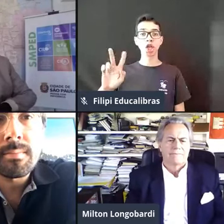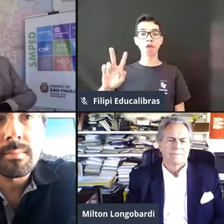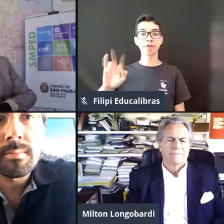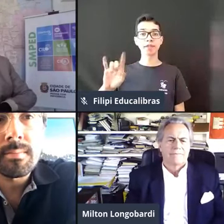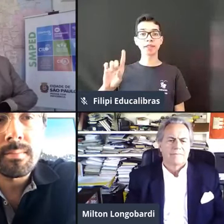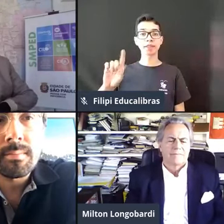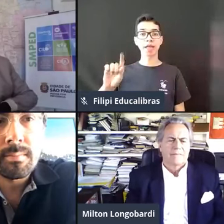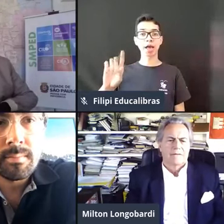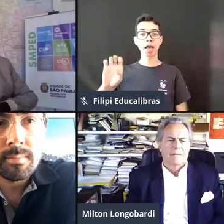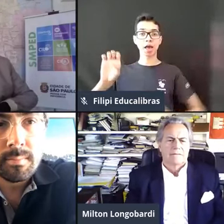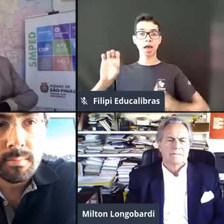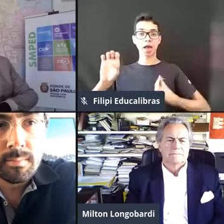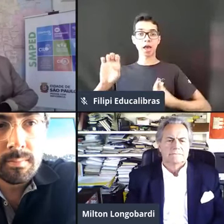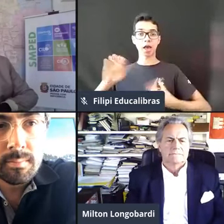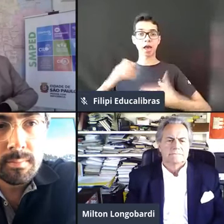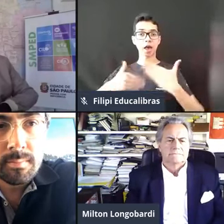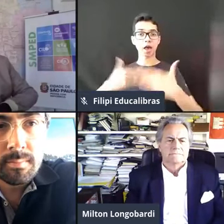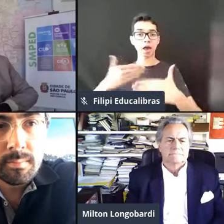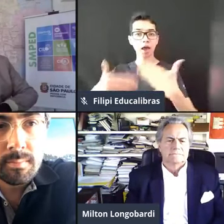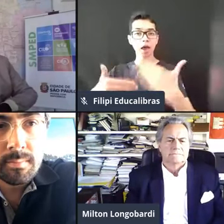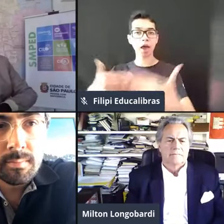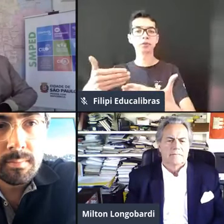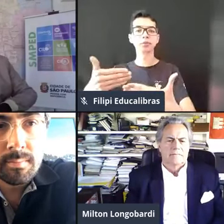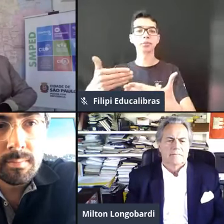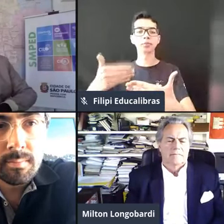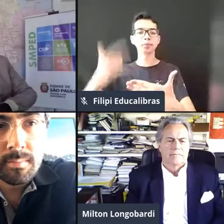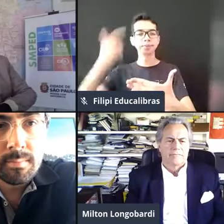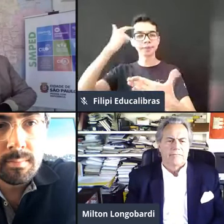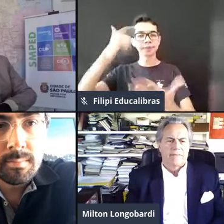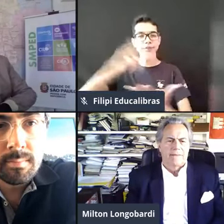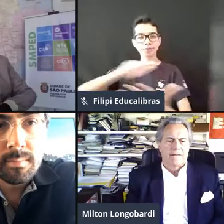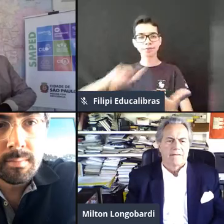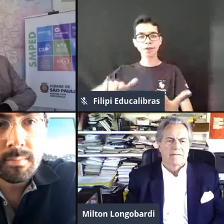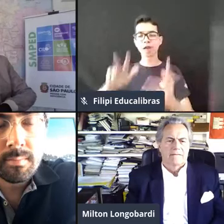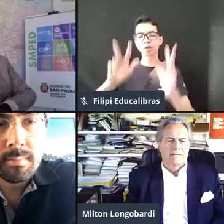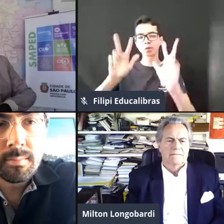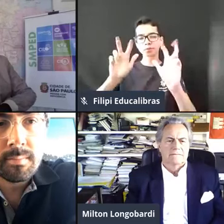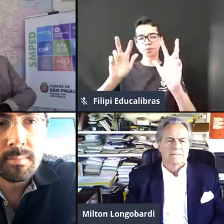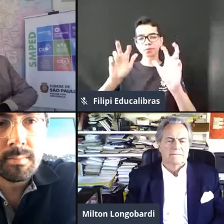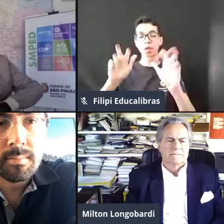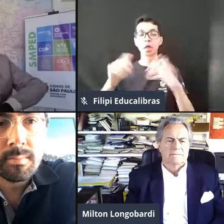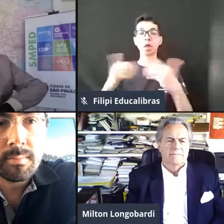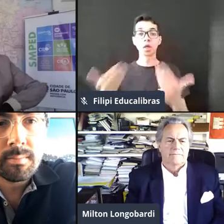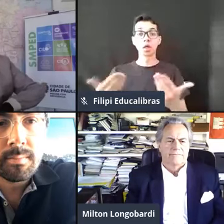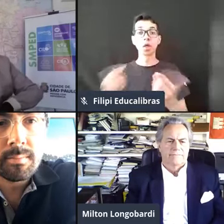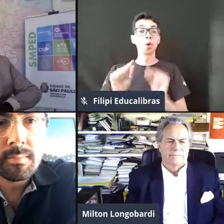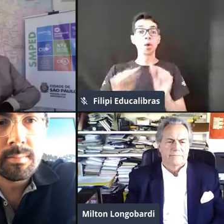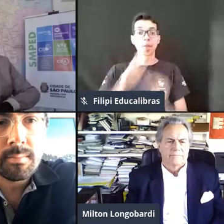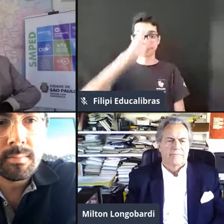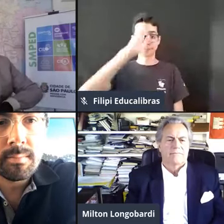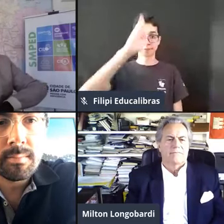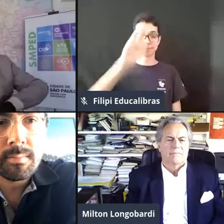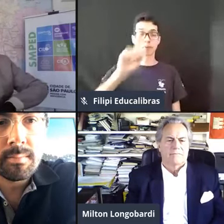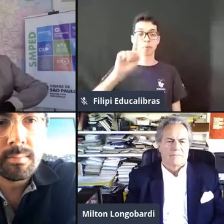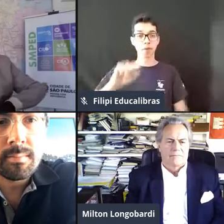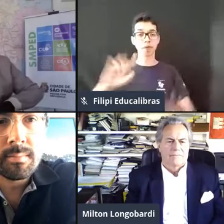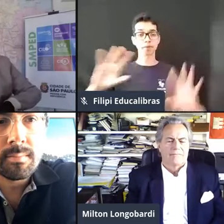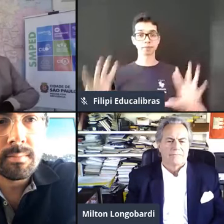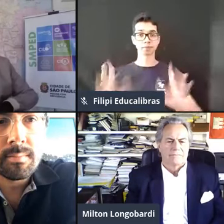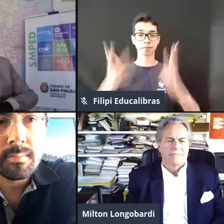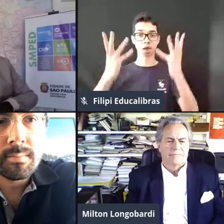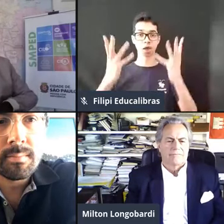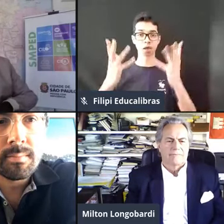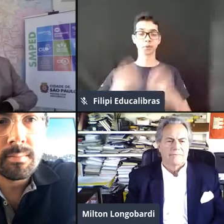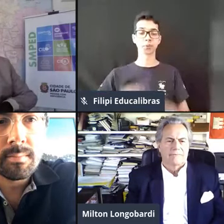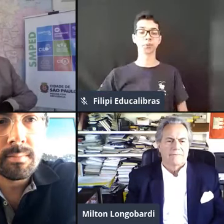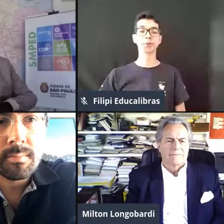vários aspectos, e um deles foi um grande evento, né, que a Coromoda, que a empresa lá